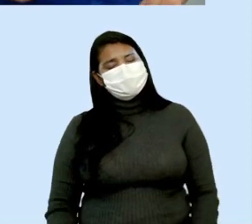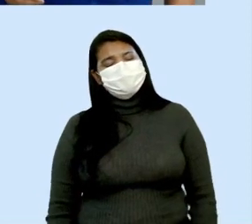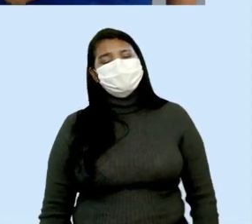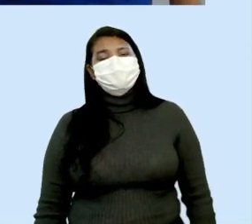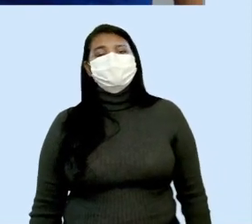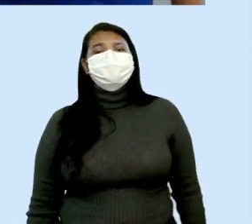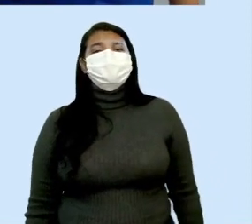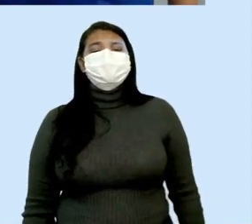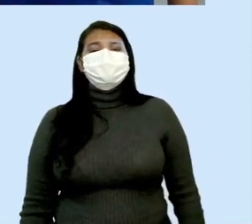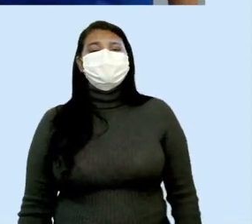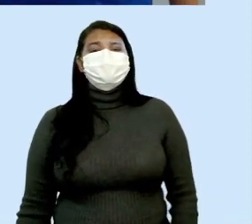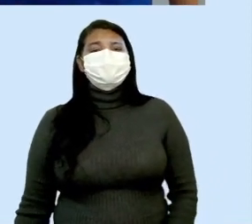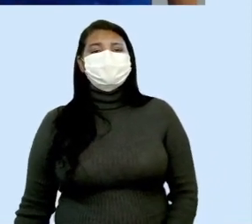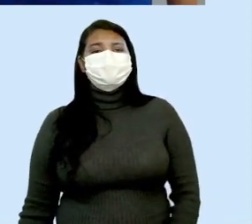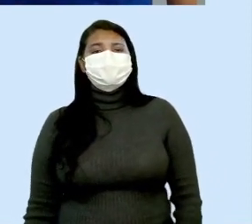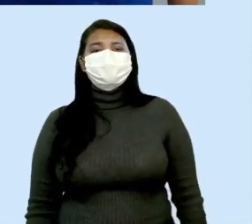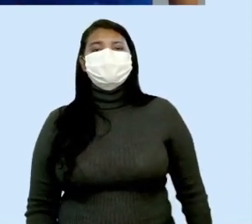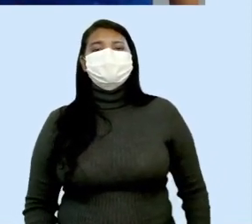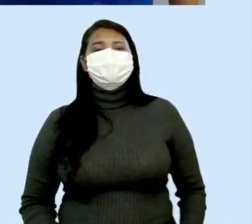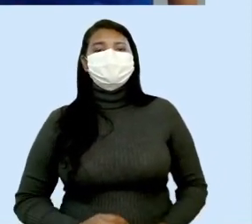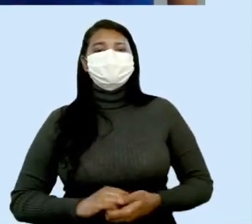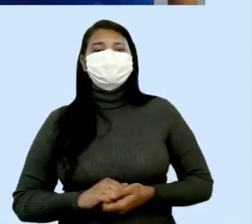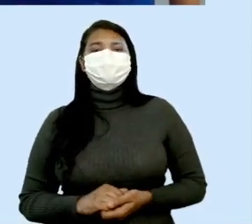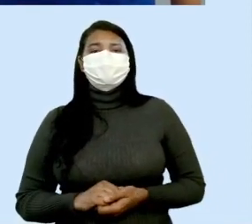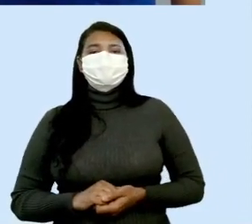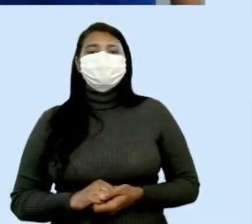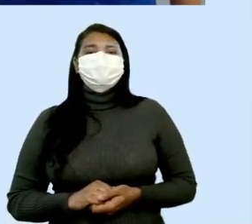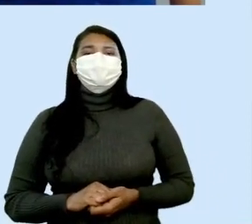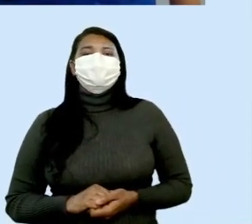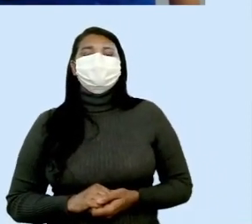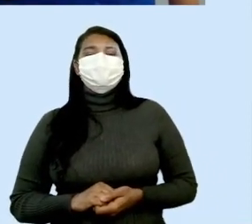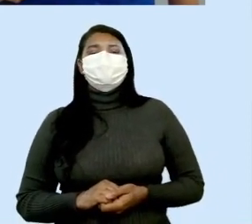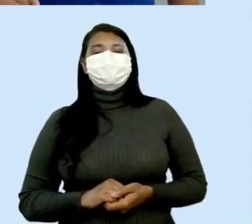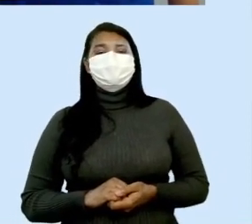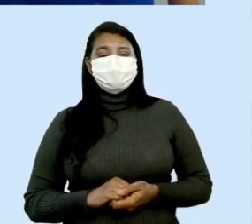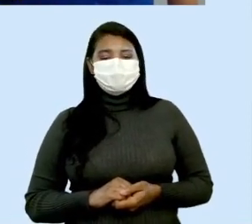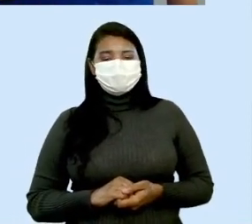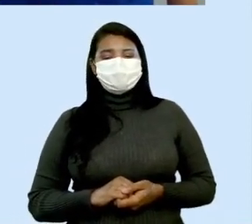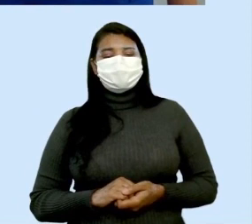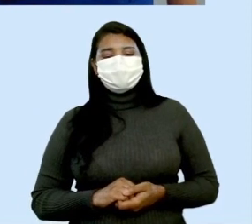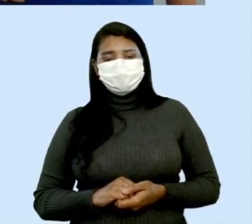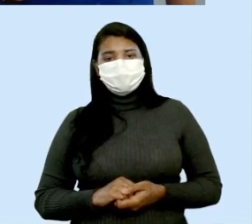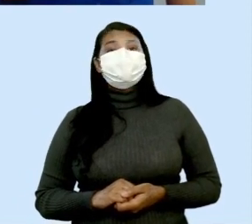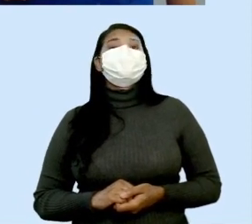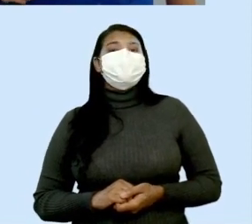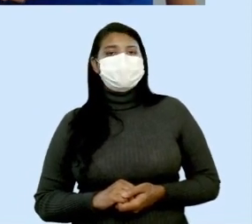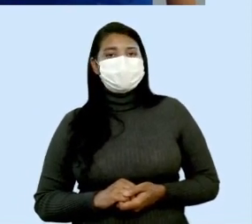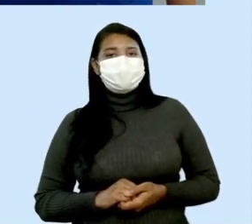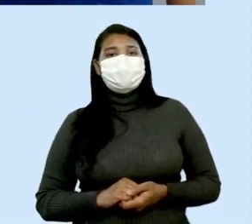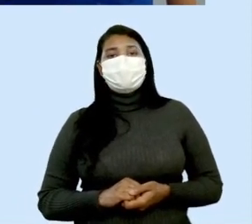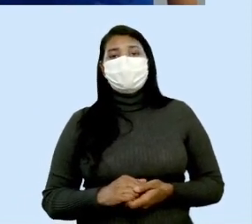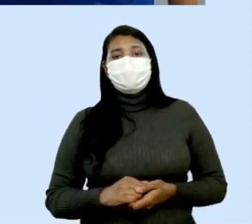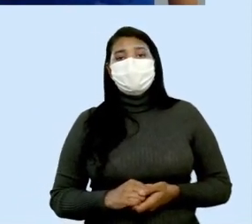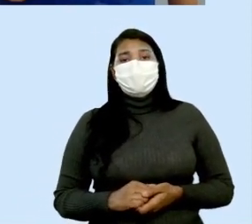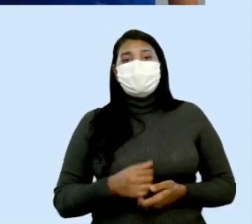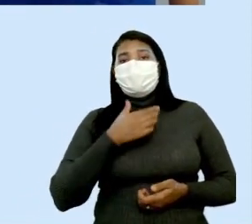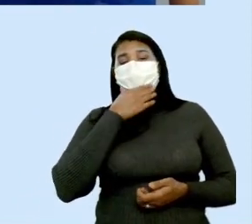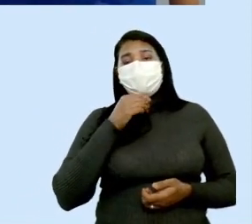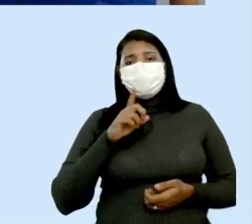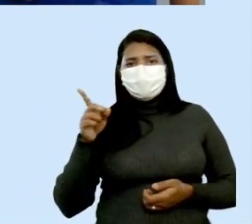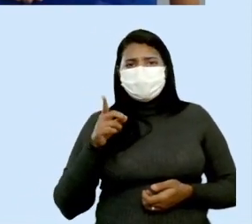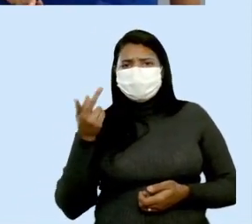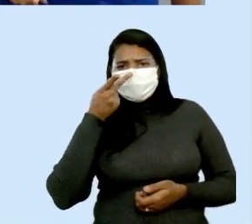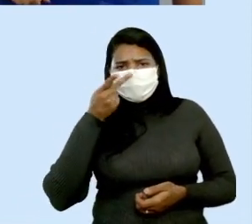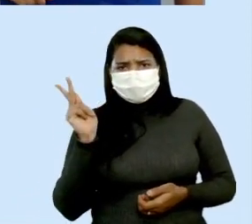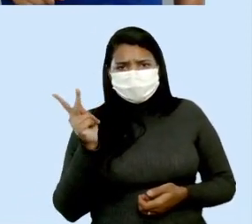correto. They visited their uncle last month. Eles visitaram o